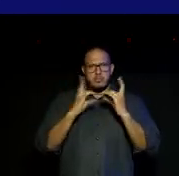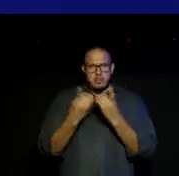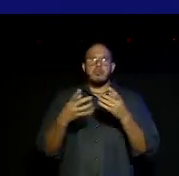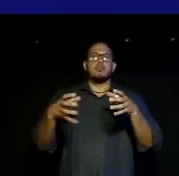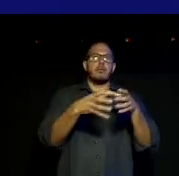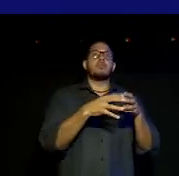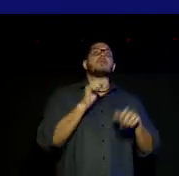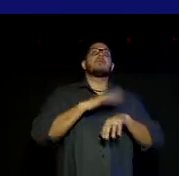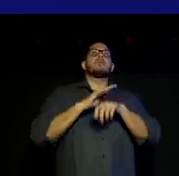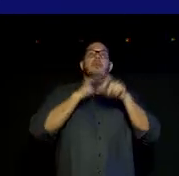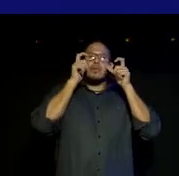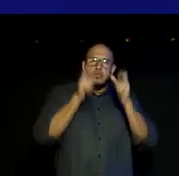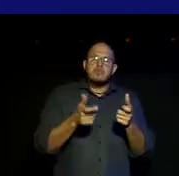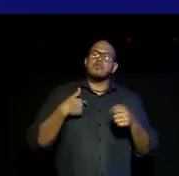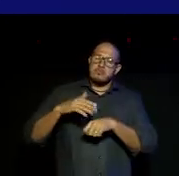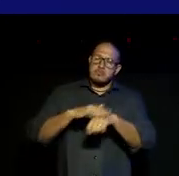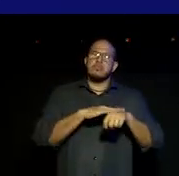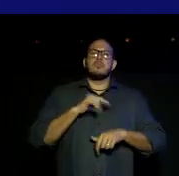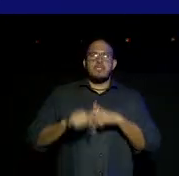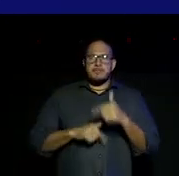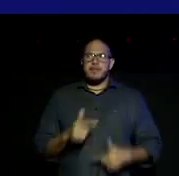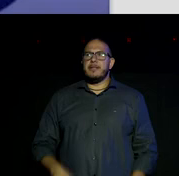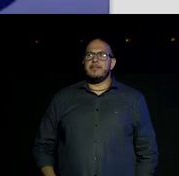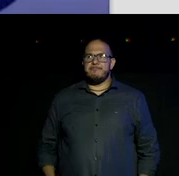Para quem está interessado nisso, com isso a gente trabalha.